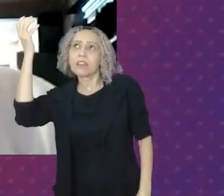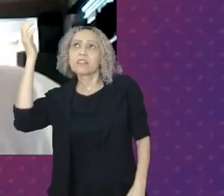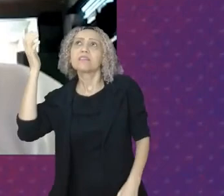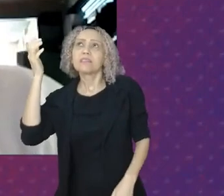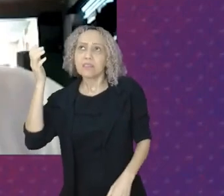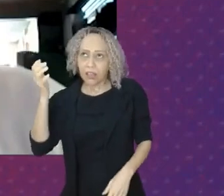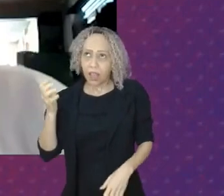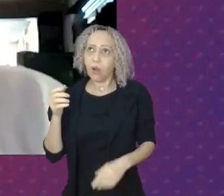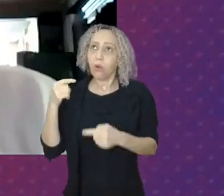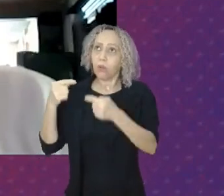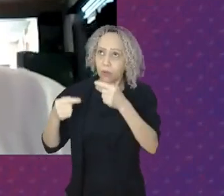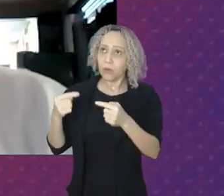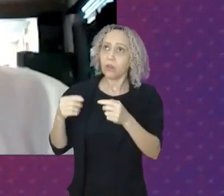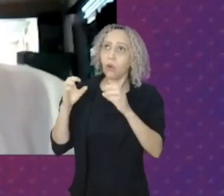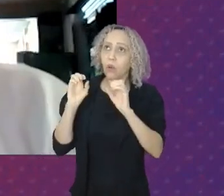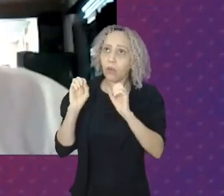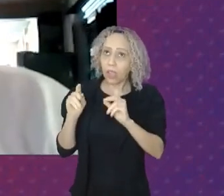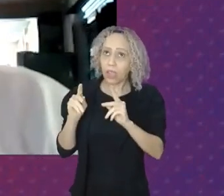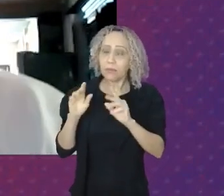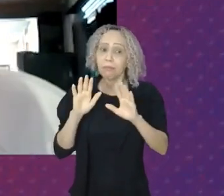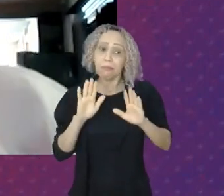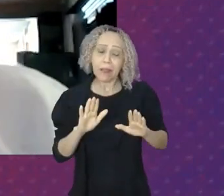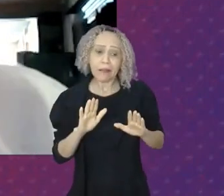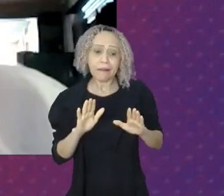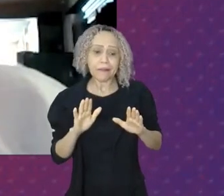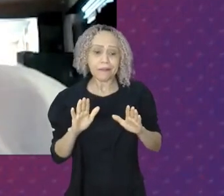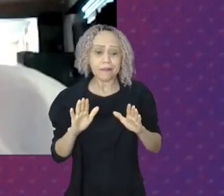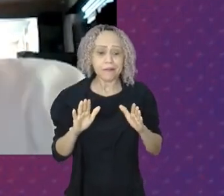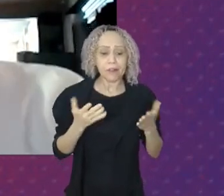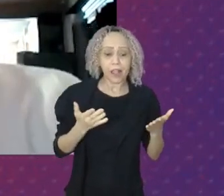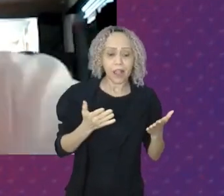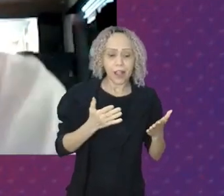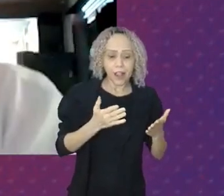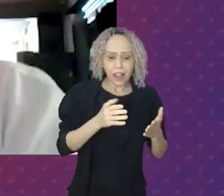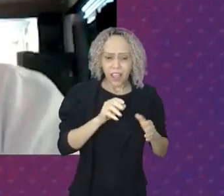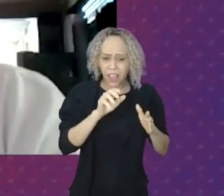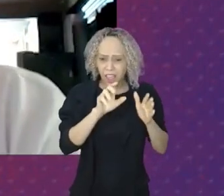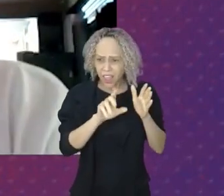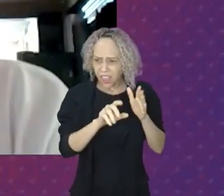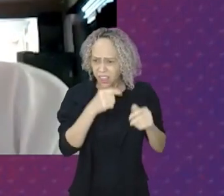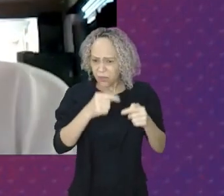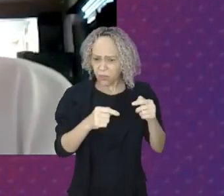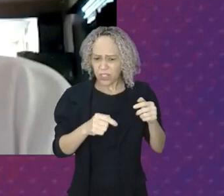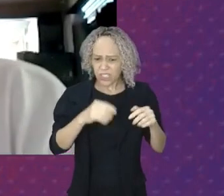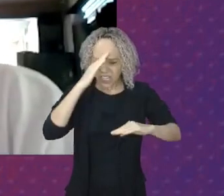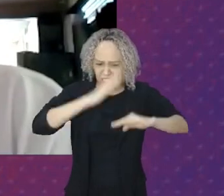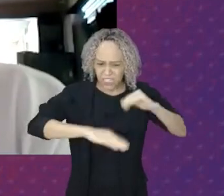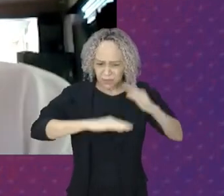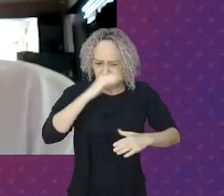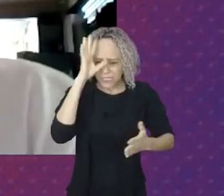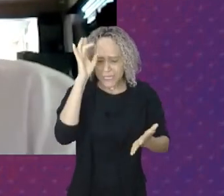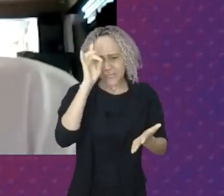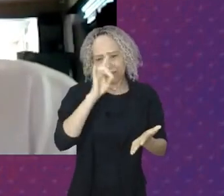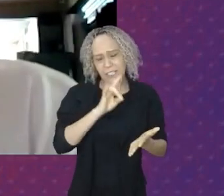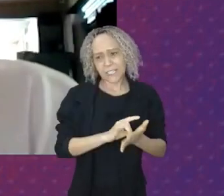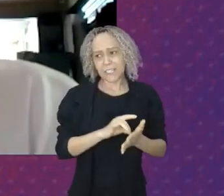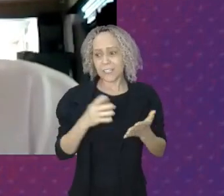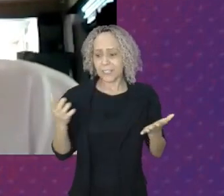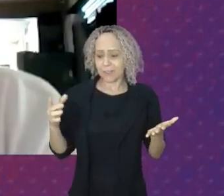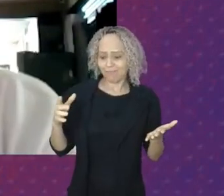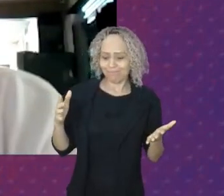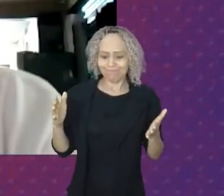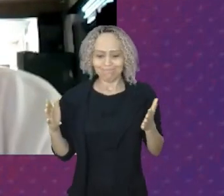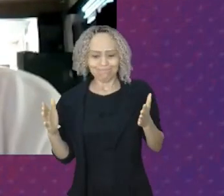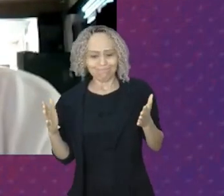efetivação dessa política na ponta, na base, no Estado, no município, no território, onde essas políticas devem ser